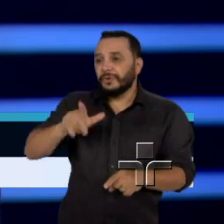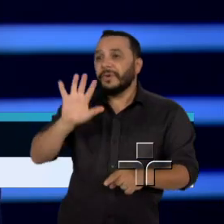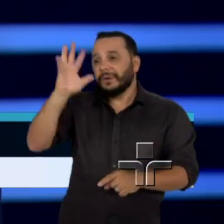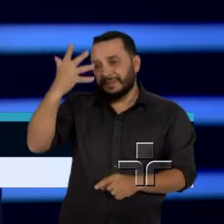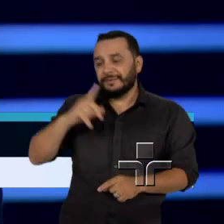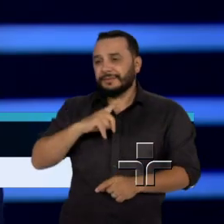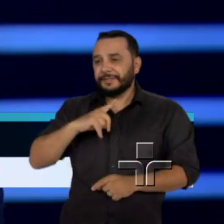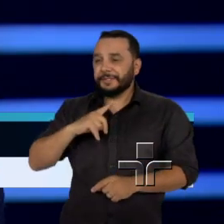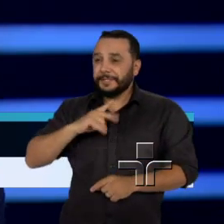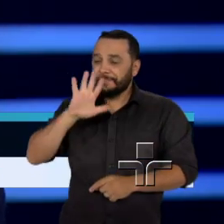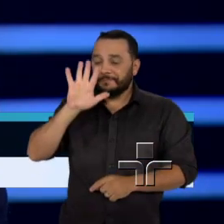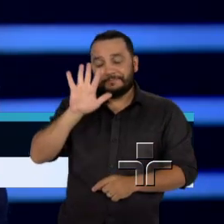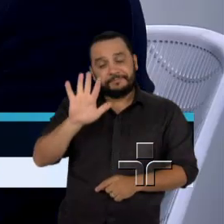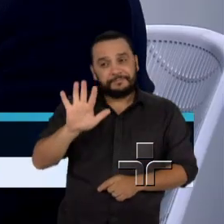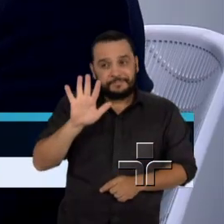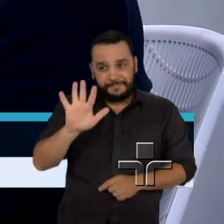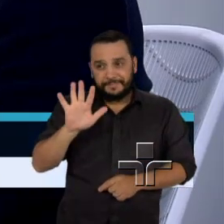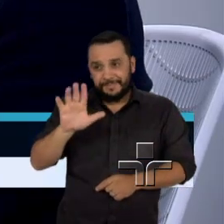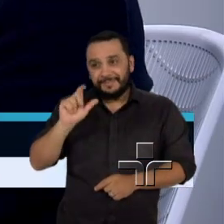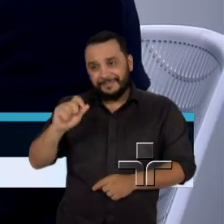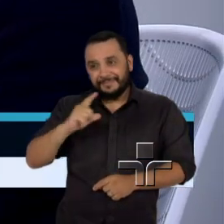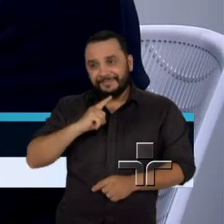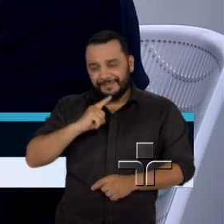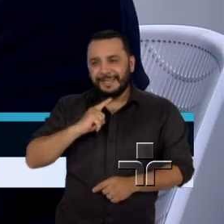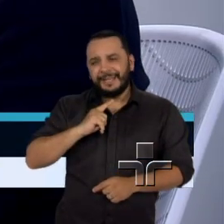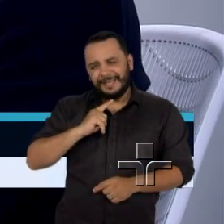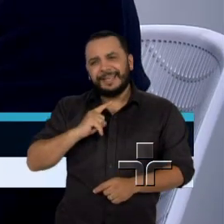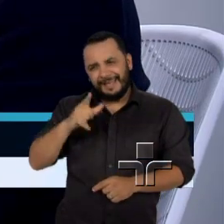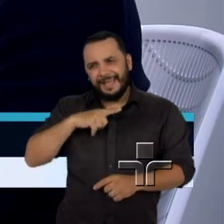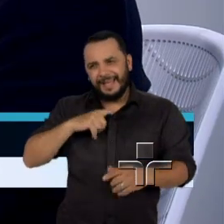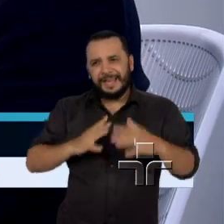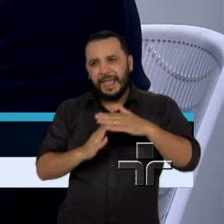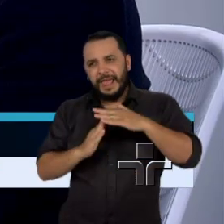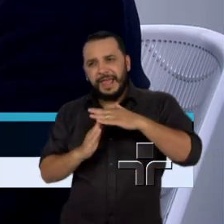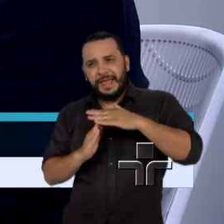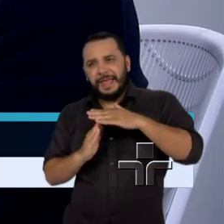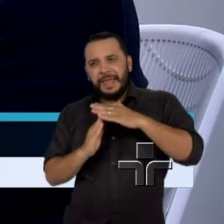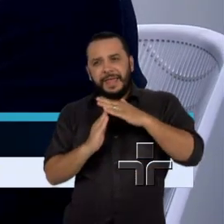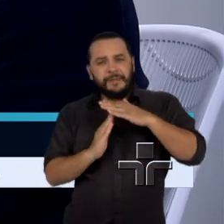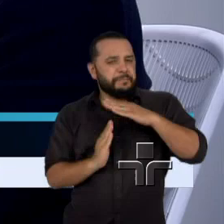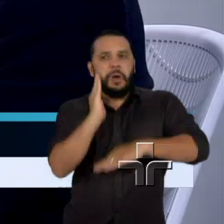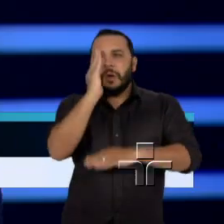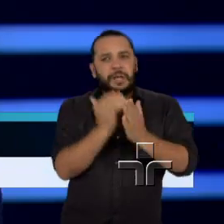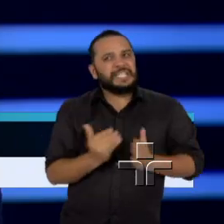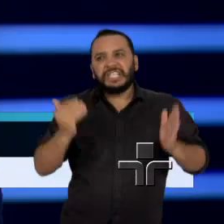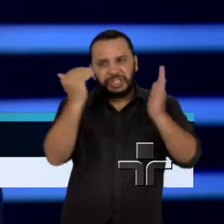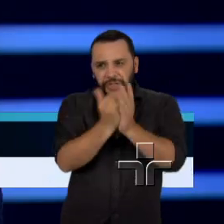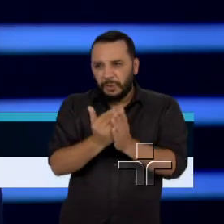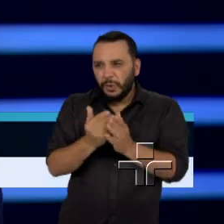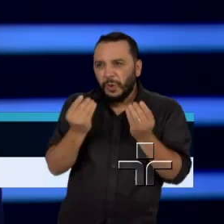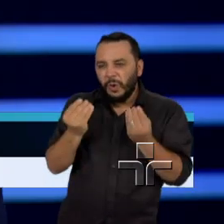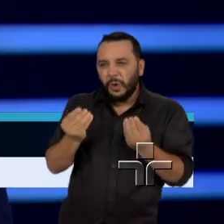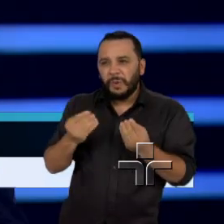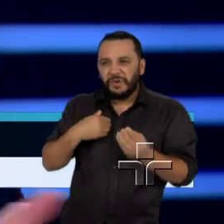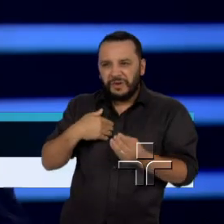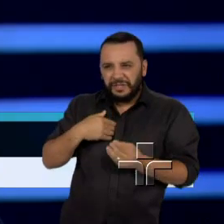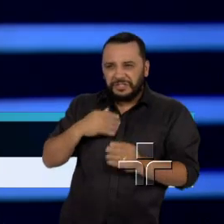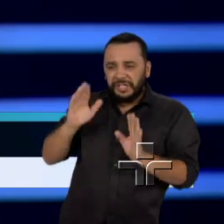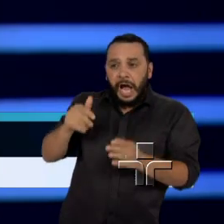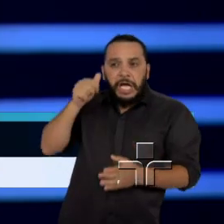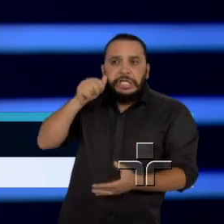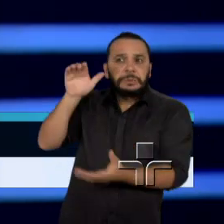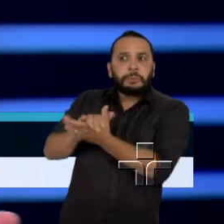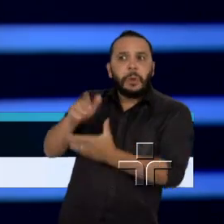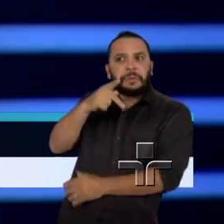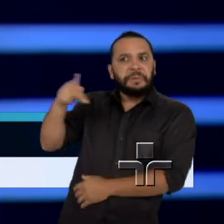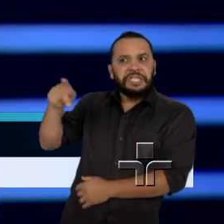só vale notar que ele avançou sinal sem dúvida nenhuma, né? Não se fala de pessoal, da mulher, do outro presidente. Esses termos não